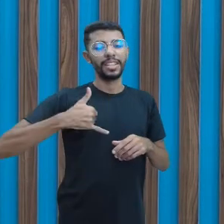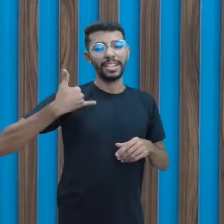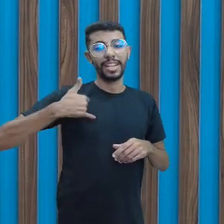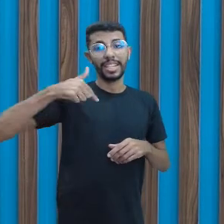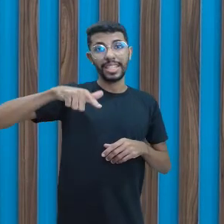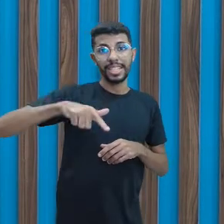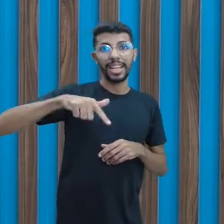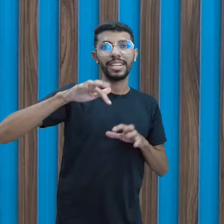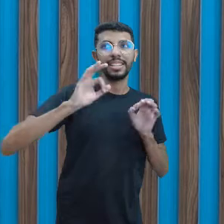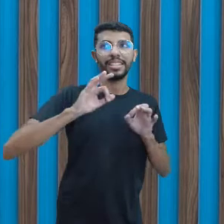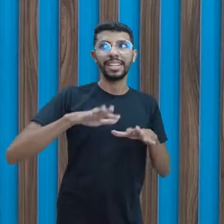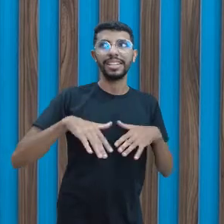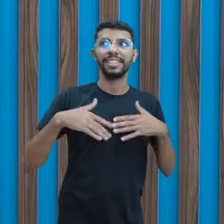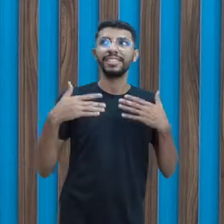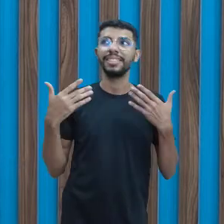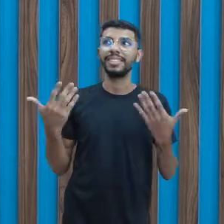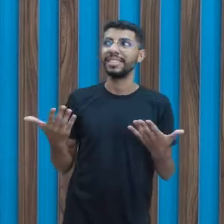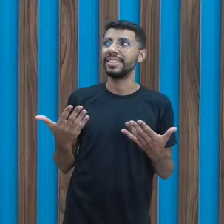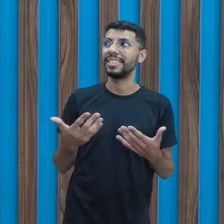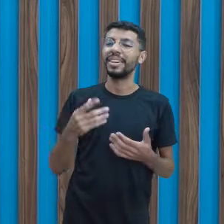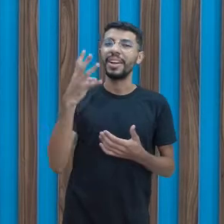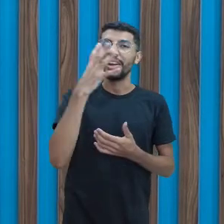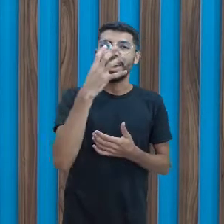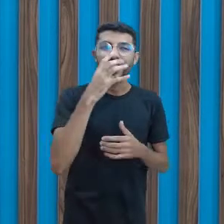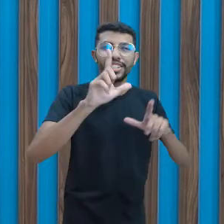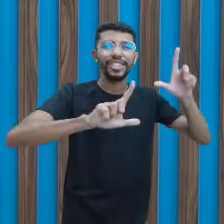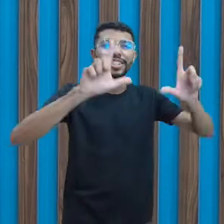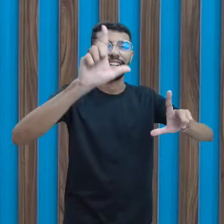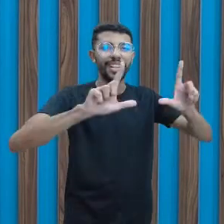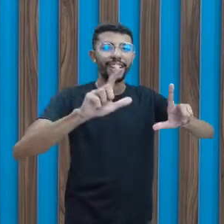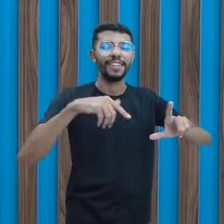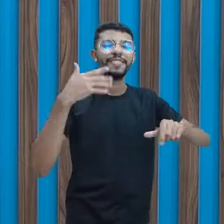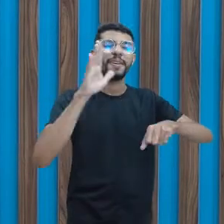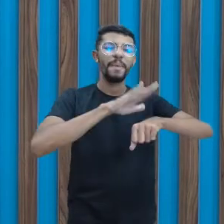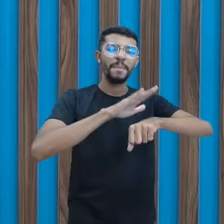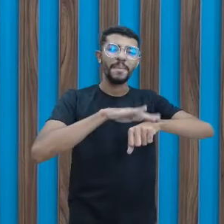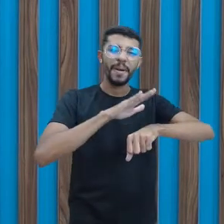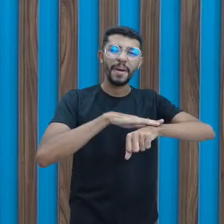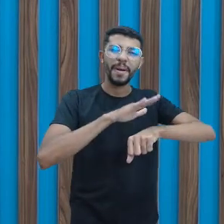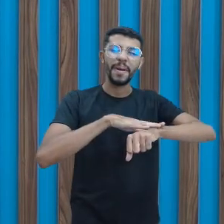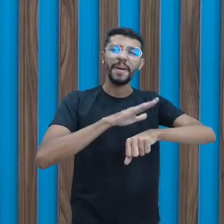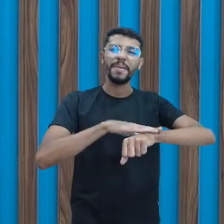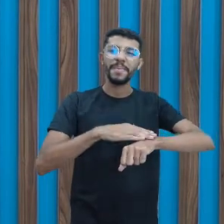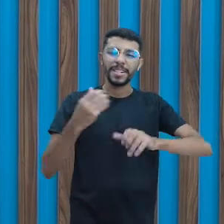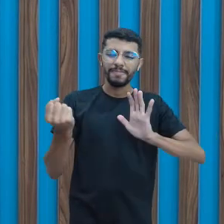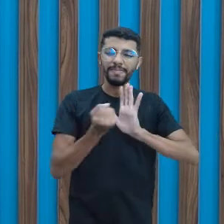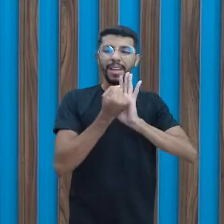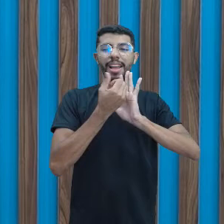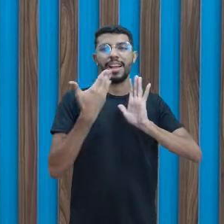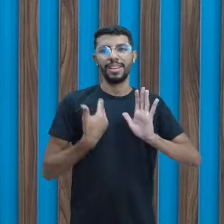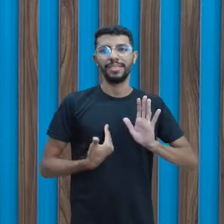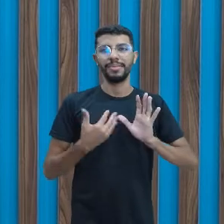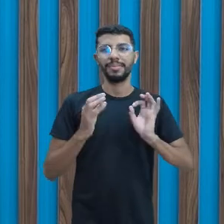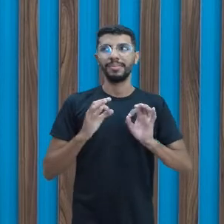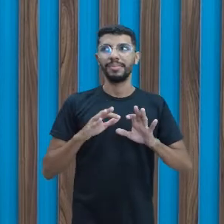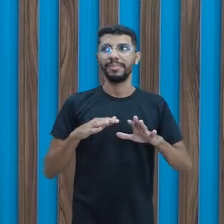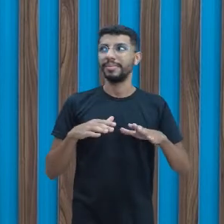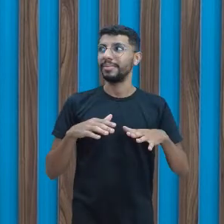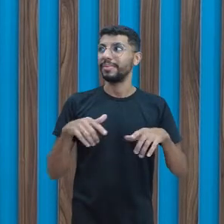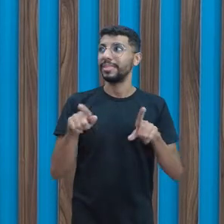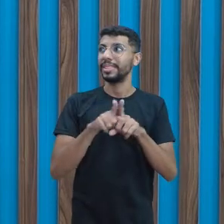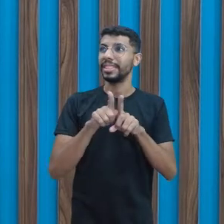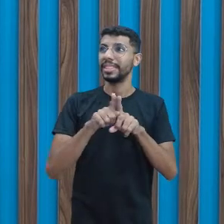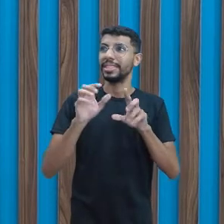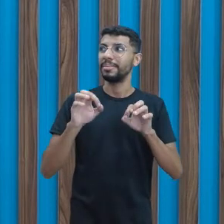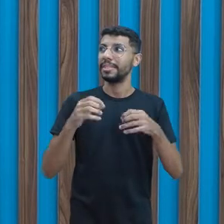idade. É isso aí, Eu lembro professor que eu Luciano. assisti isso pela televisão, né? Então foi um momento que ficou aí marcado, né? É isso aí. E